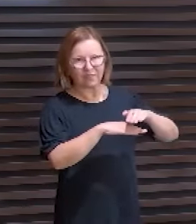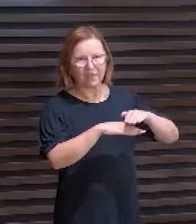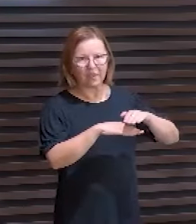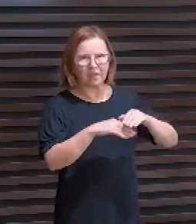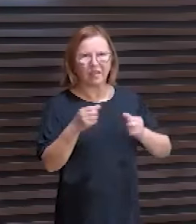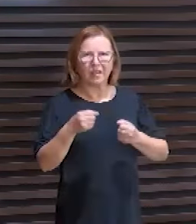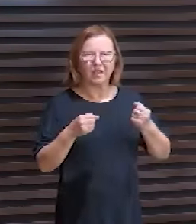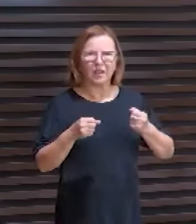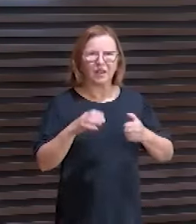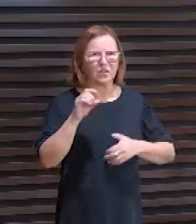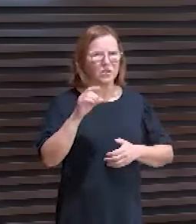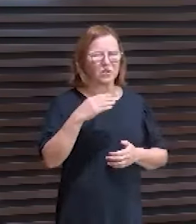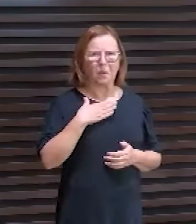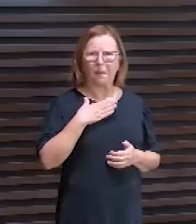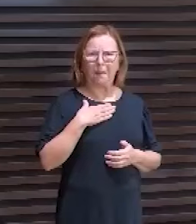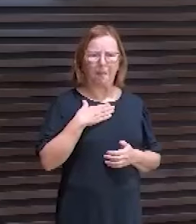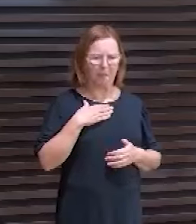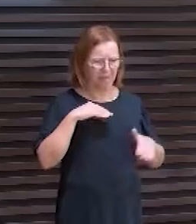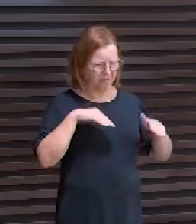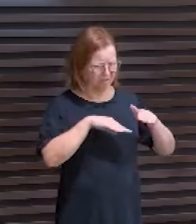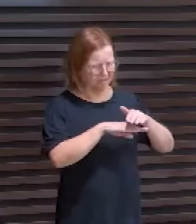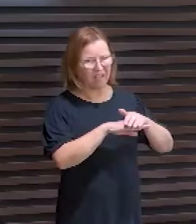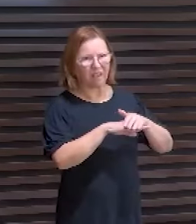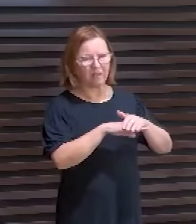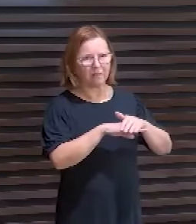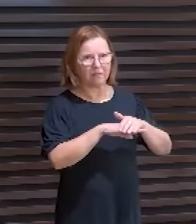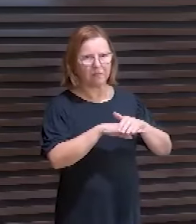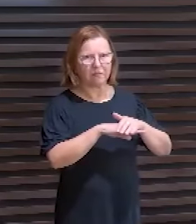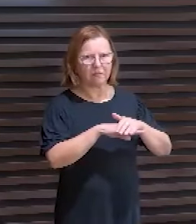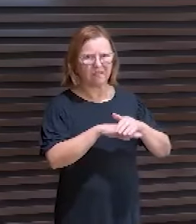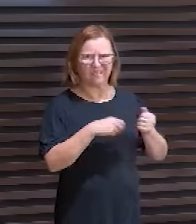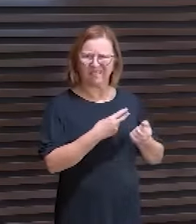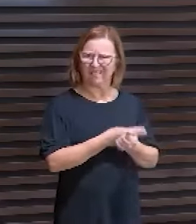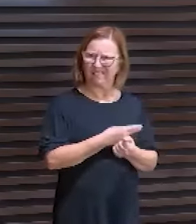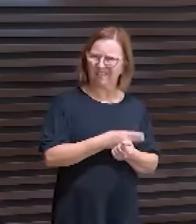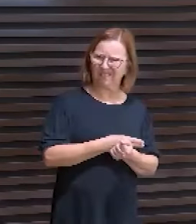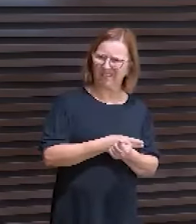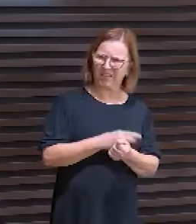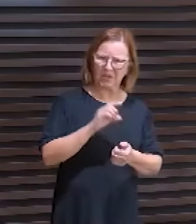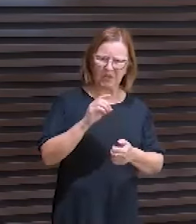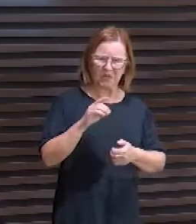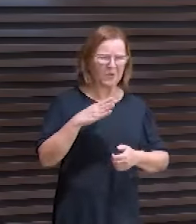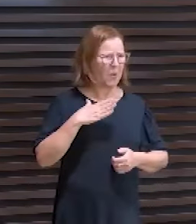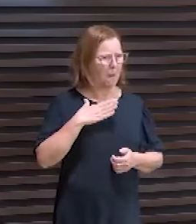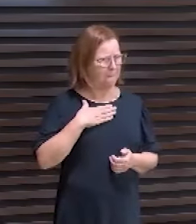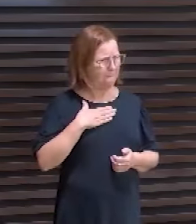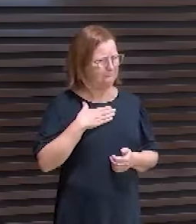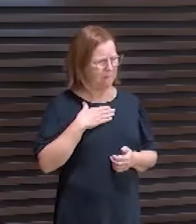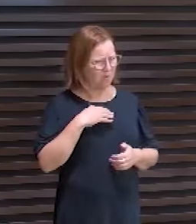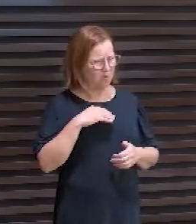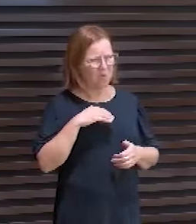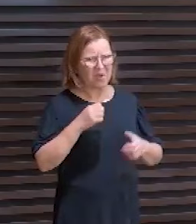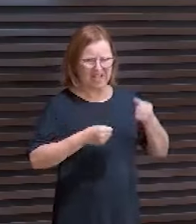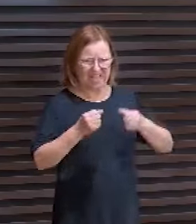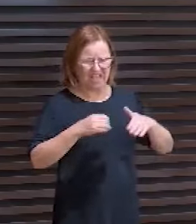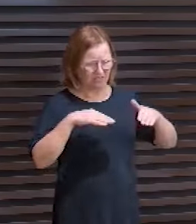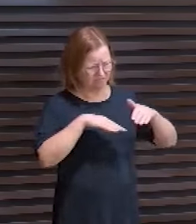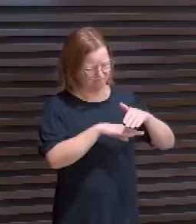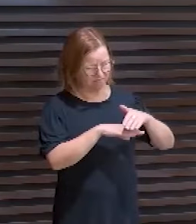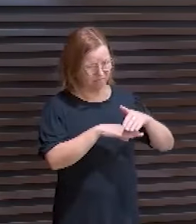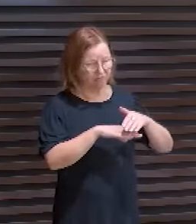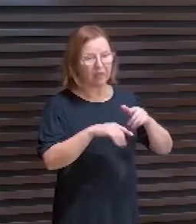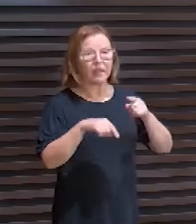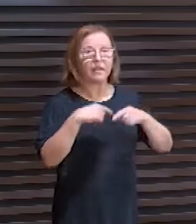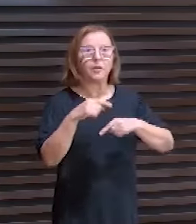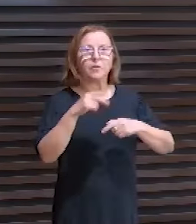gente tem alguma coisa errada aqui Ué só tem meu carro aqui com o tempo ele foi vendo